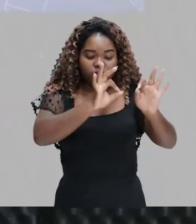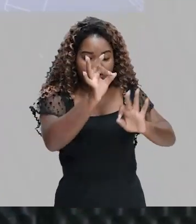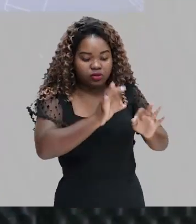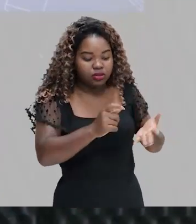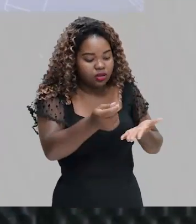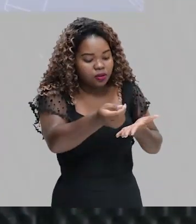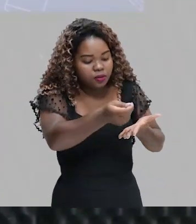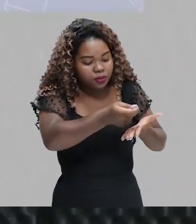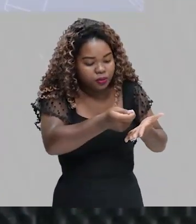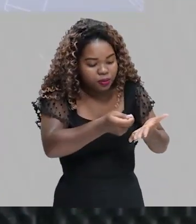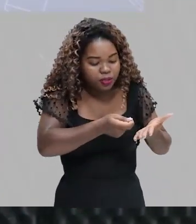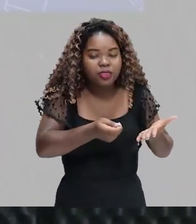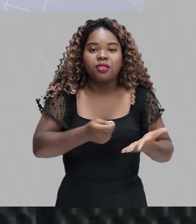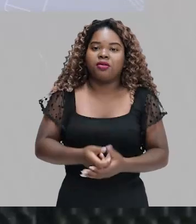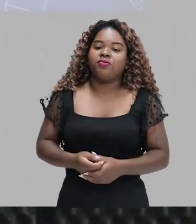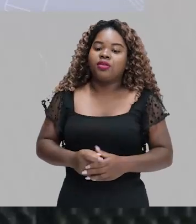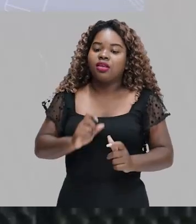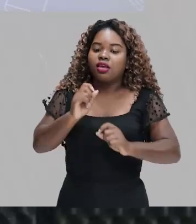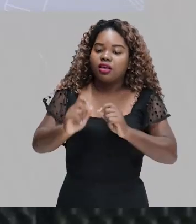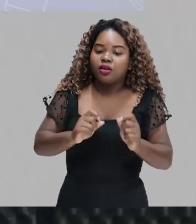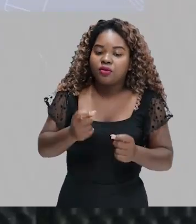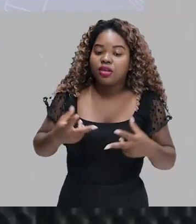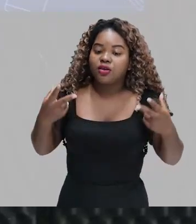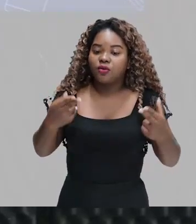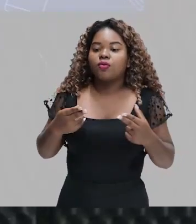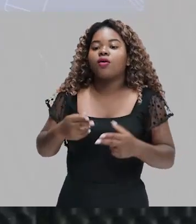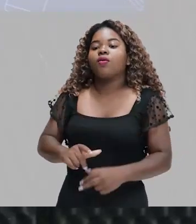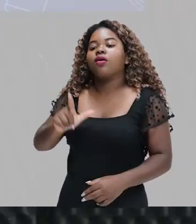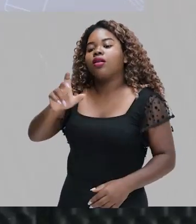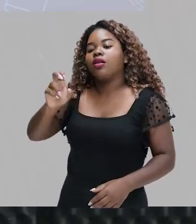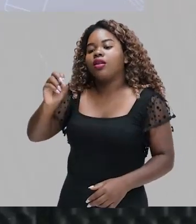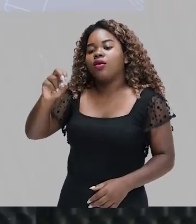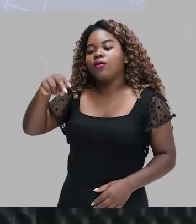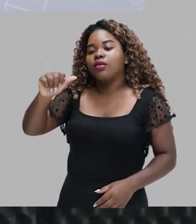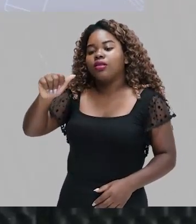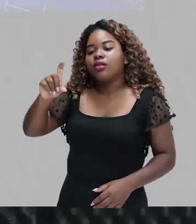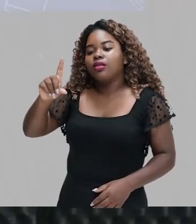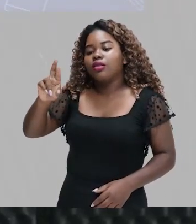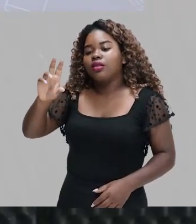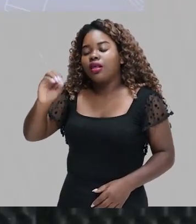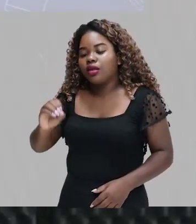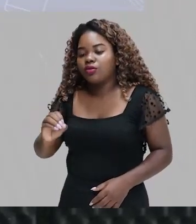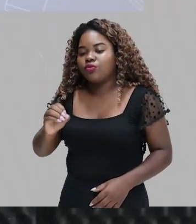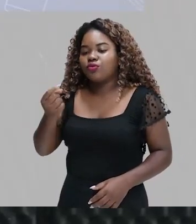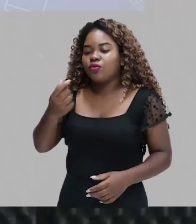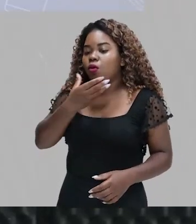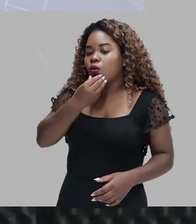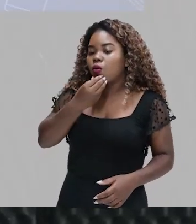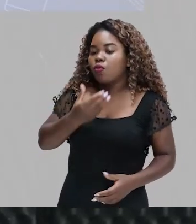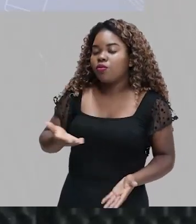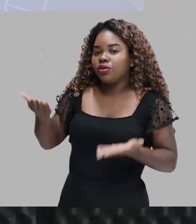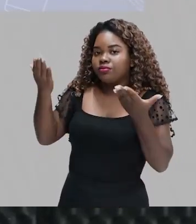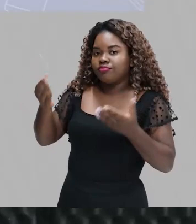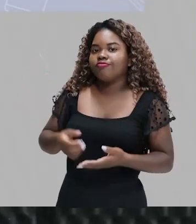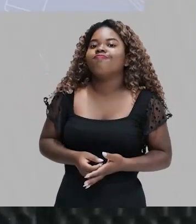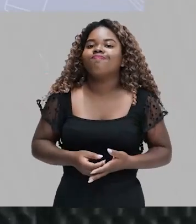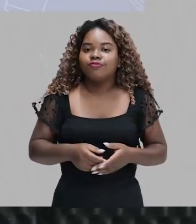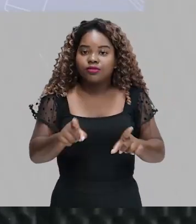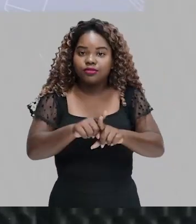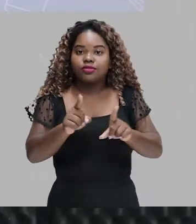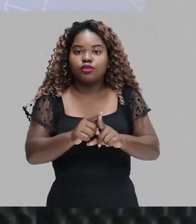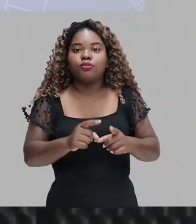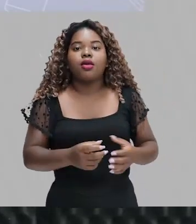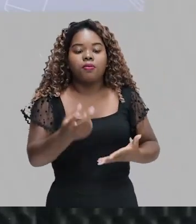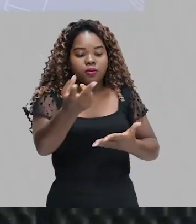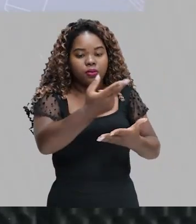do coração que Leonardo da Vinci desenhou. Leonardo da Vinci desenhou um coração. Espera aí. Se